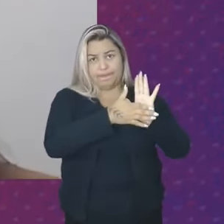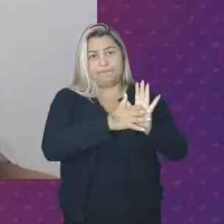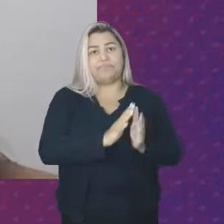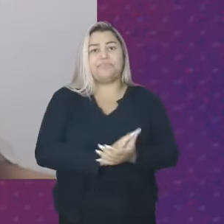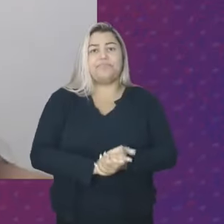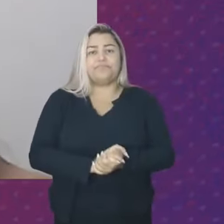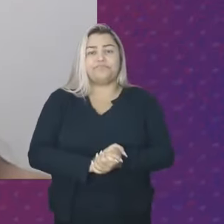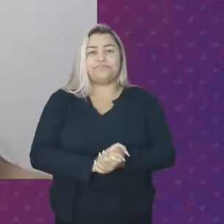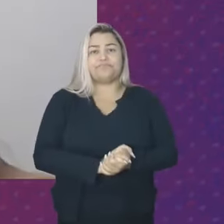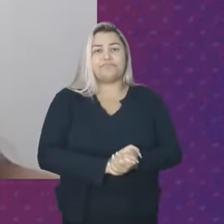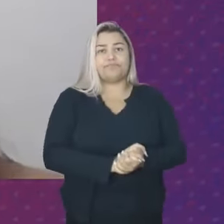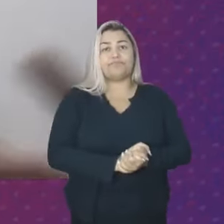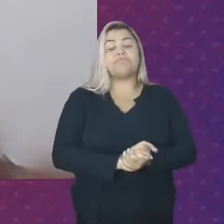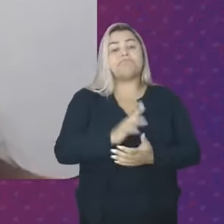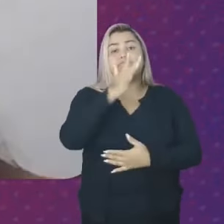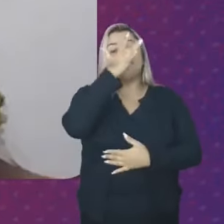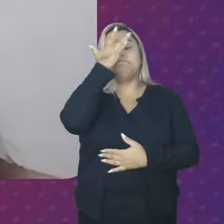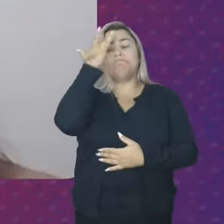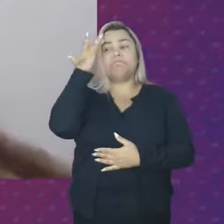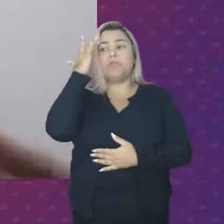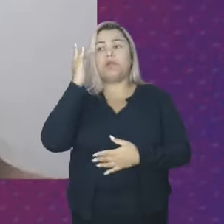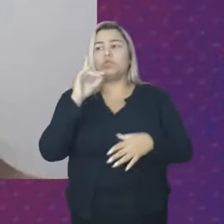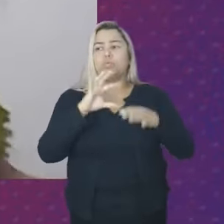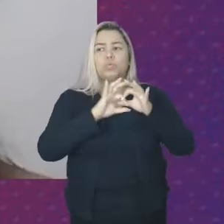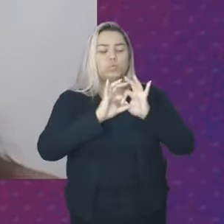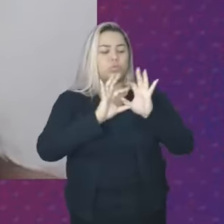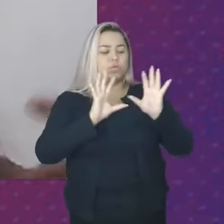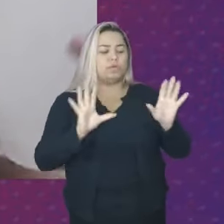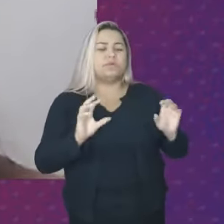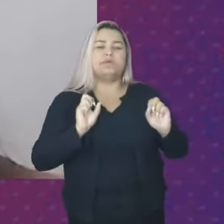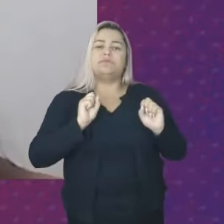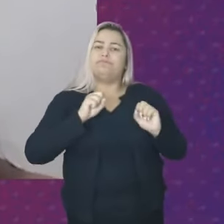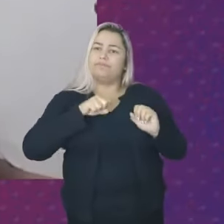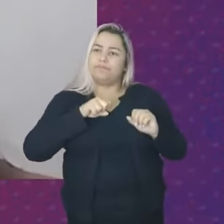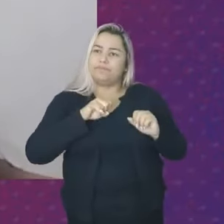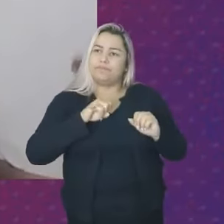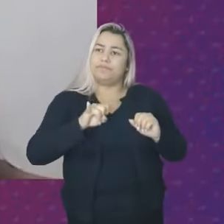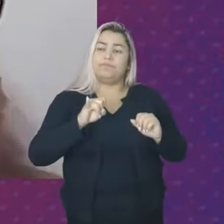sua campanha. As pessoas estão dispostas a realmente